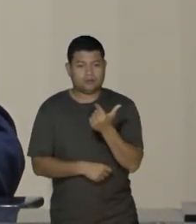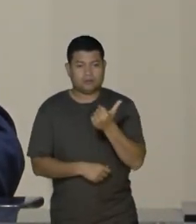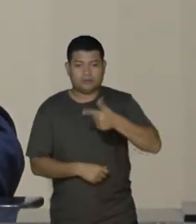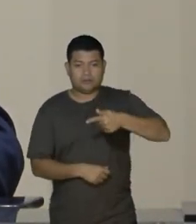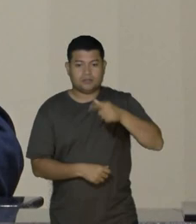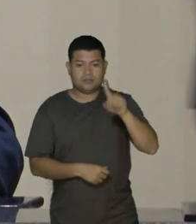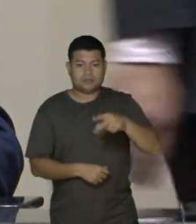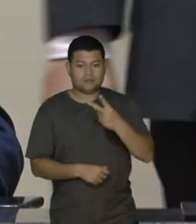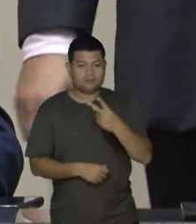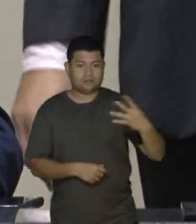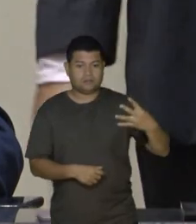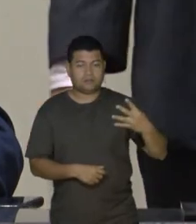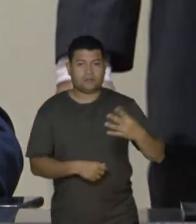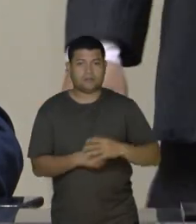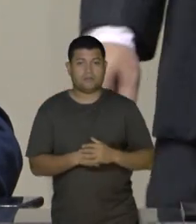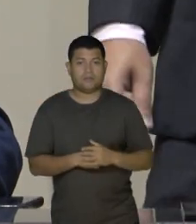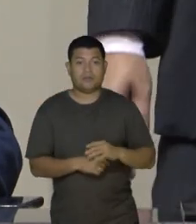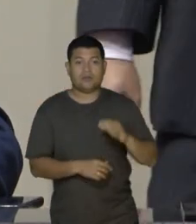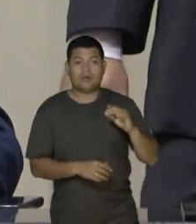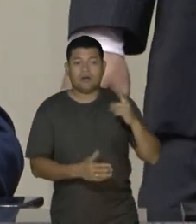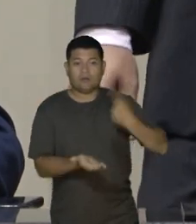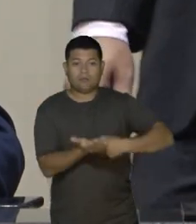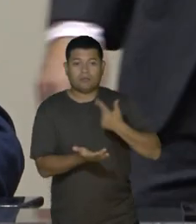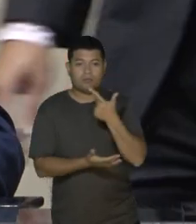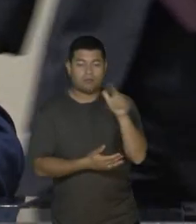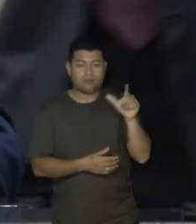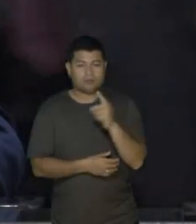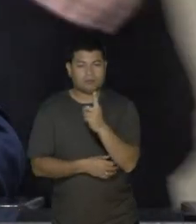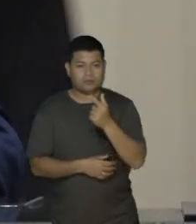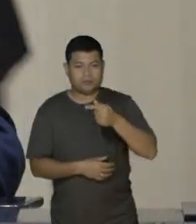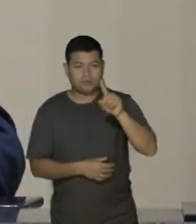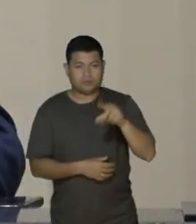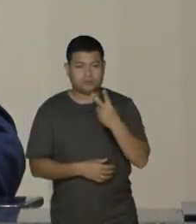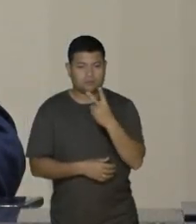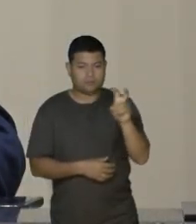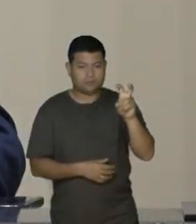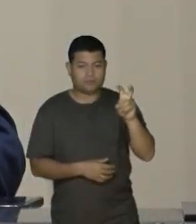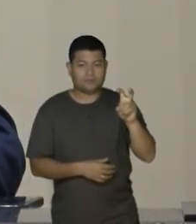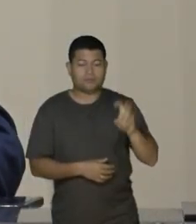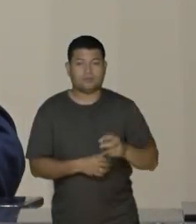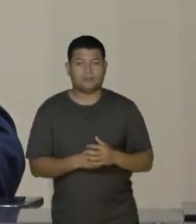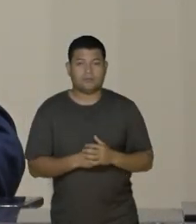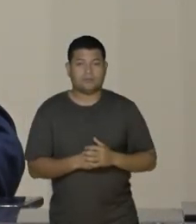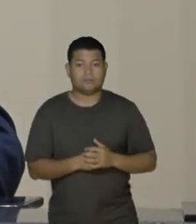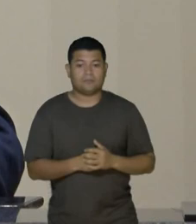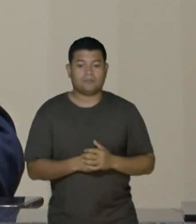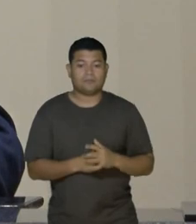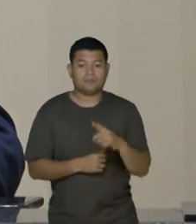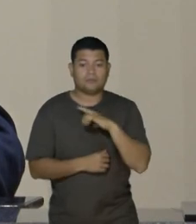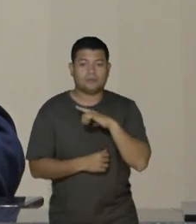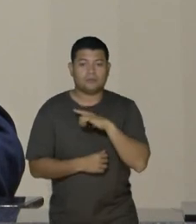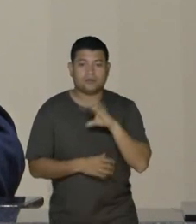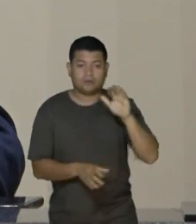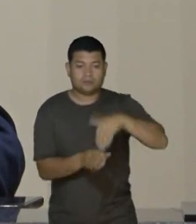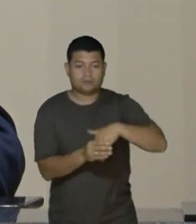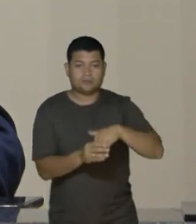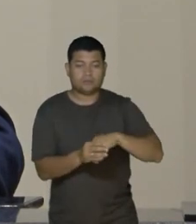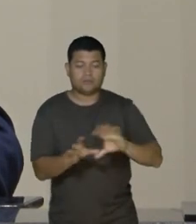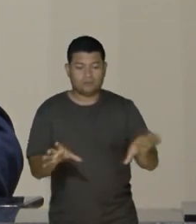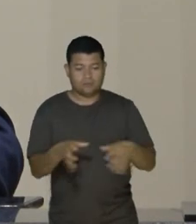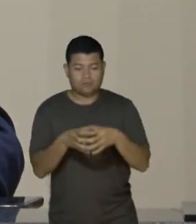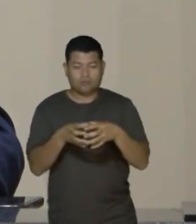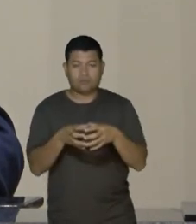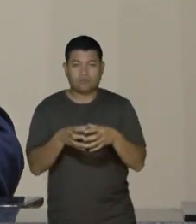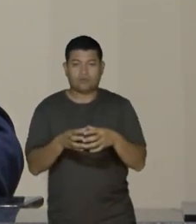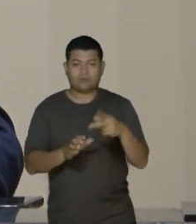convocando uma seguida, às 17h25, para termos a votação em bloco das